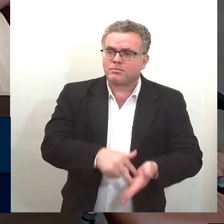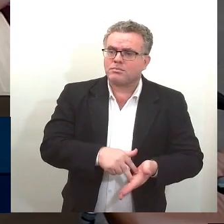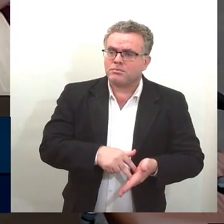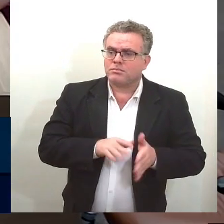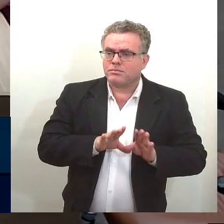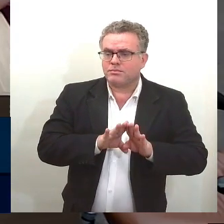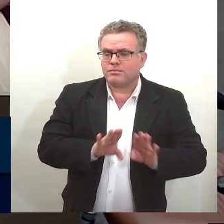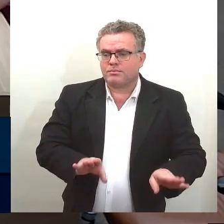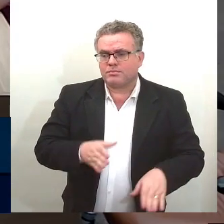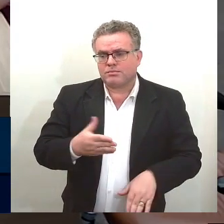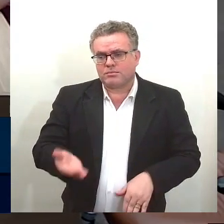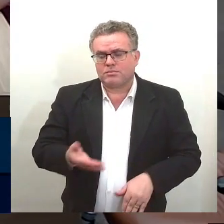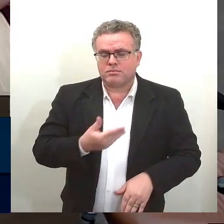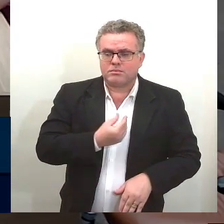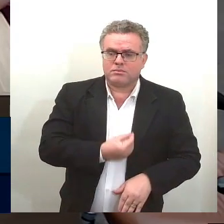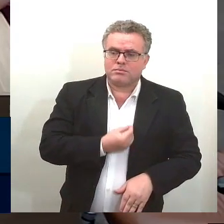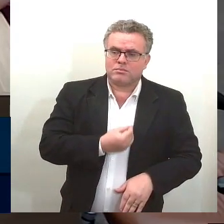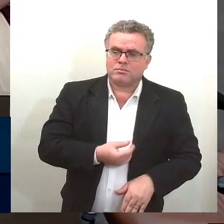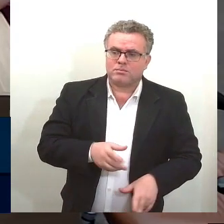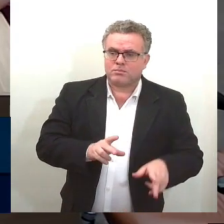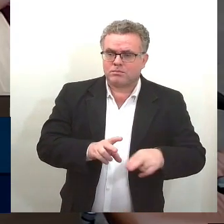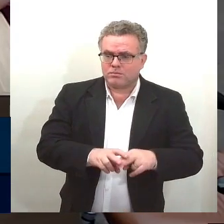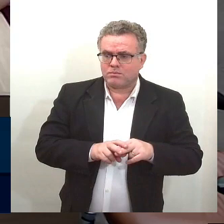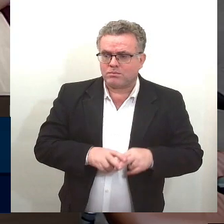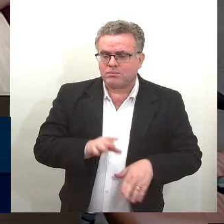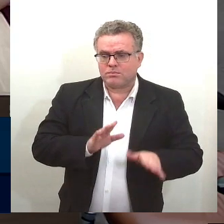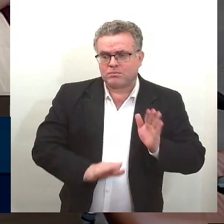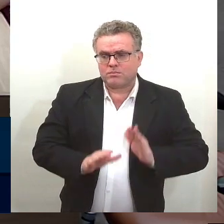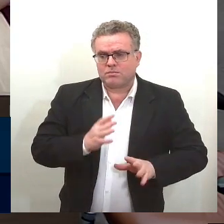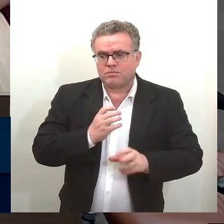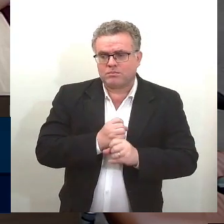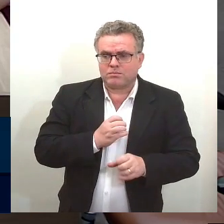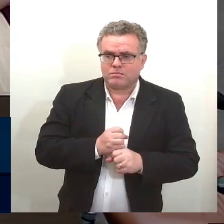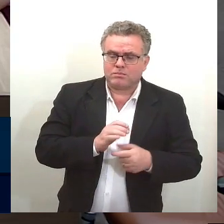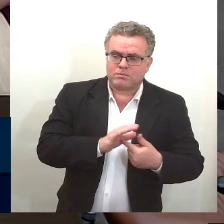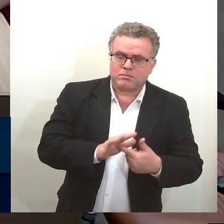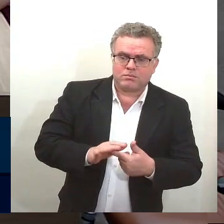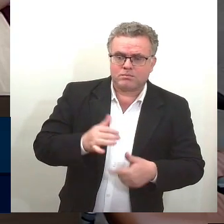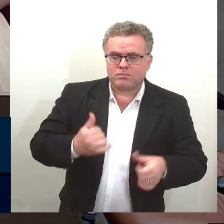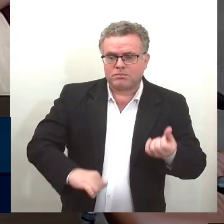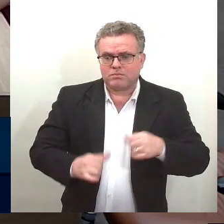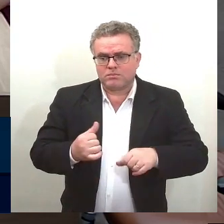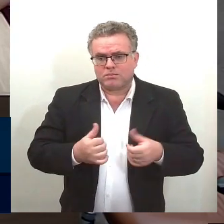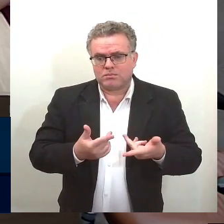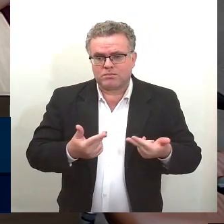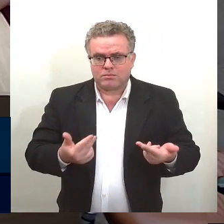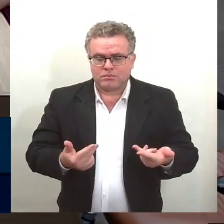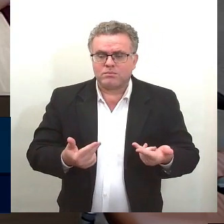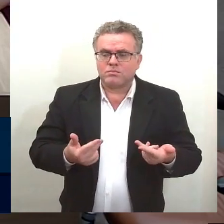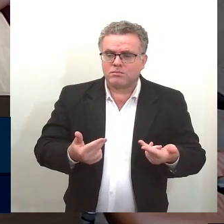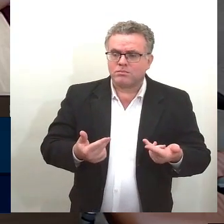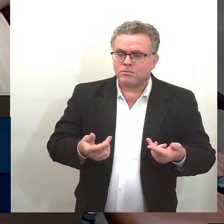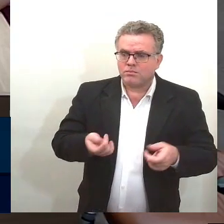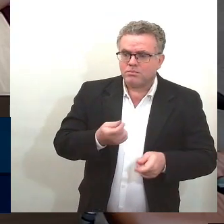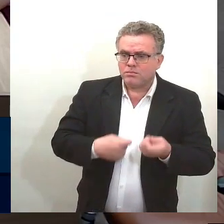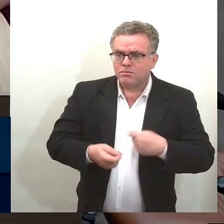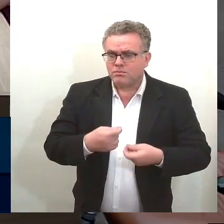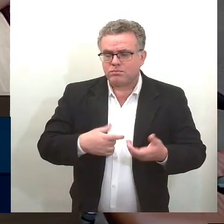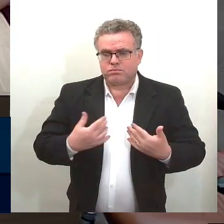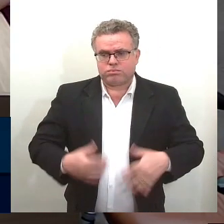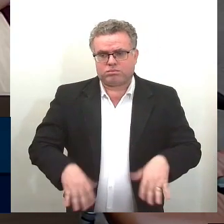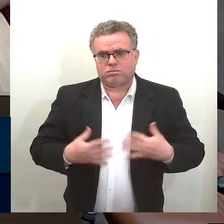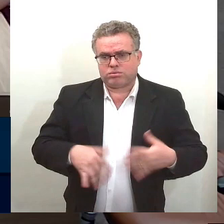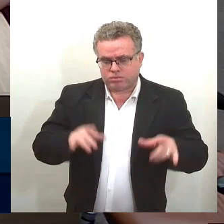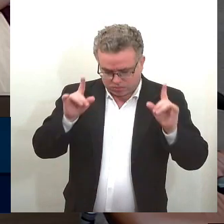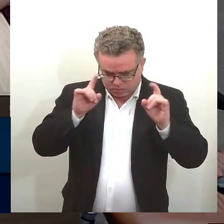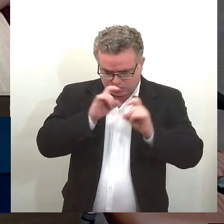cautela, fazer os cálculos de impacto, analisar projeções. Porque economia não é uma ciência muito exata. A gente pode ver, como a gente depende